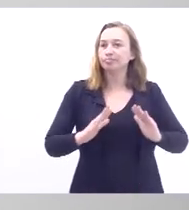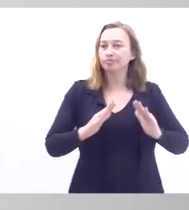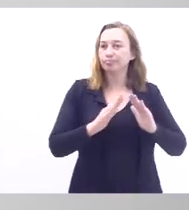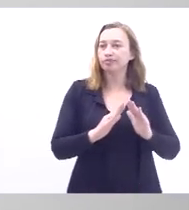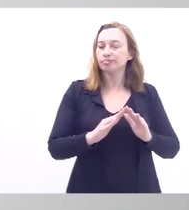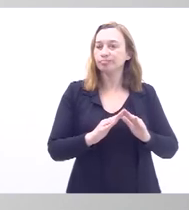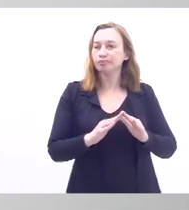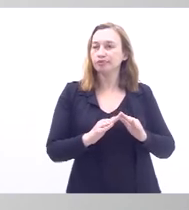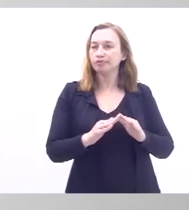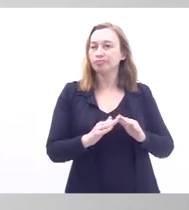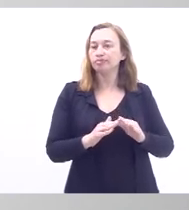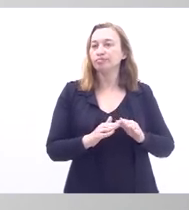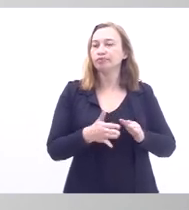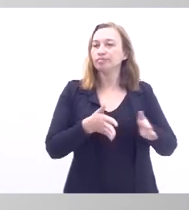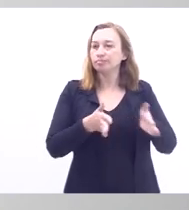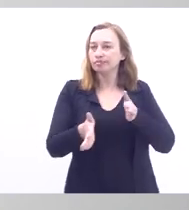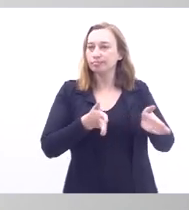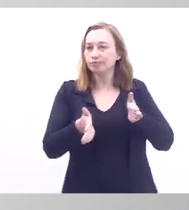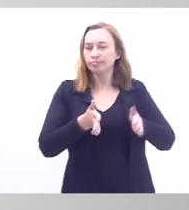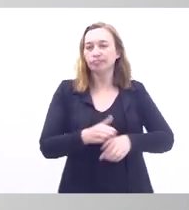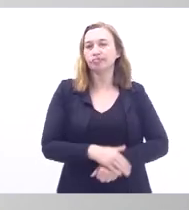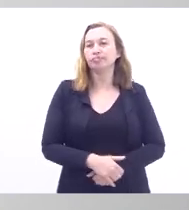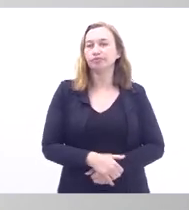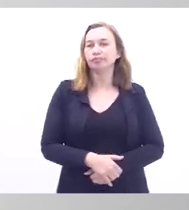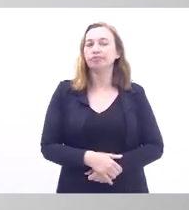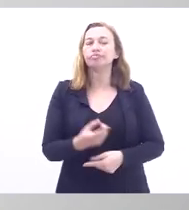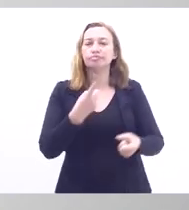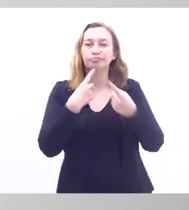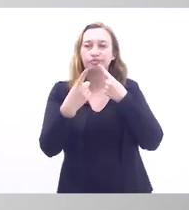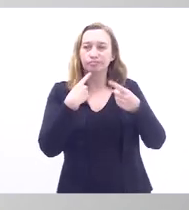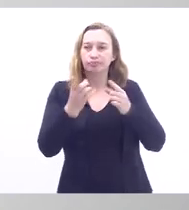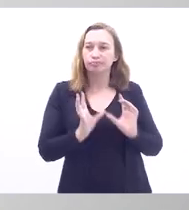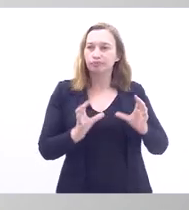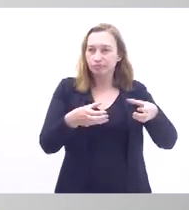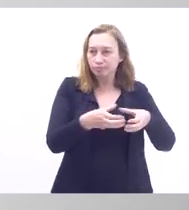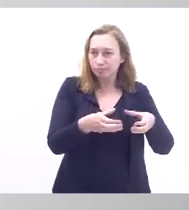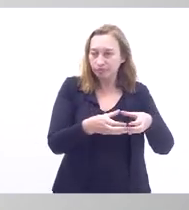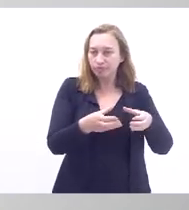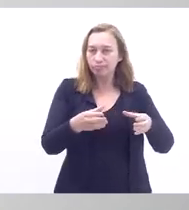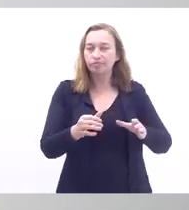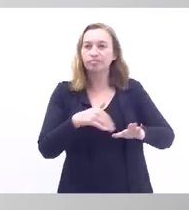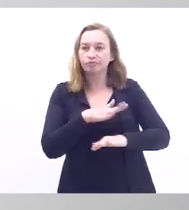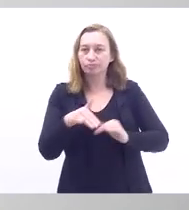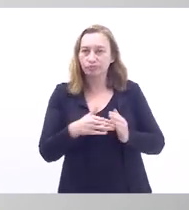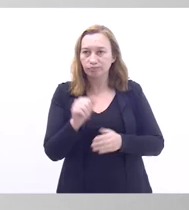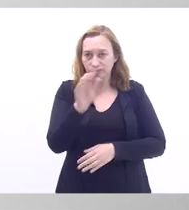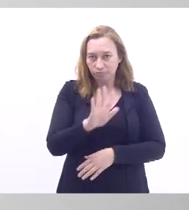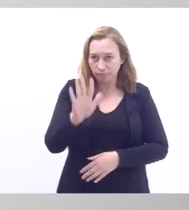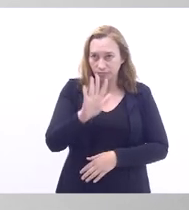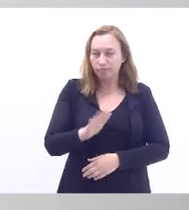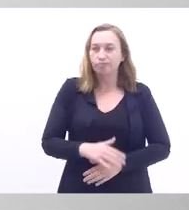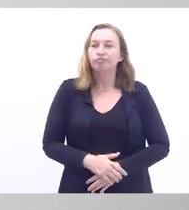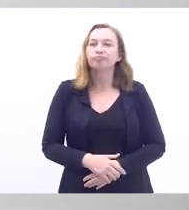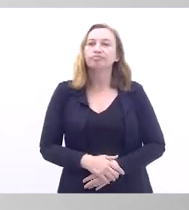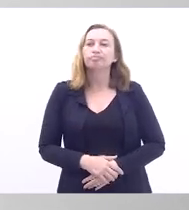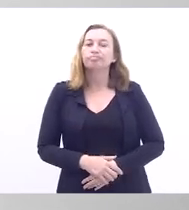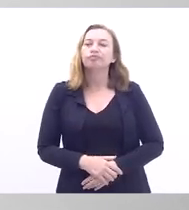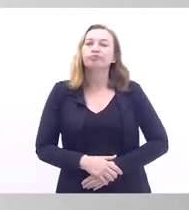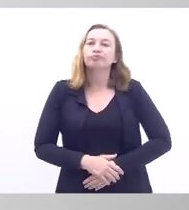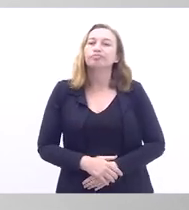Universitário que foi feito durante esse período em debate com o colegiado EA comunidade como um todo o colegial e Universitário